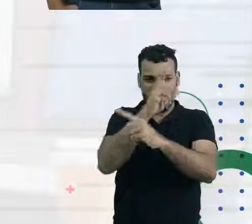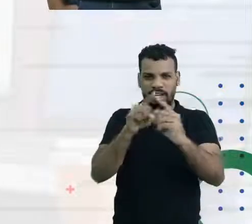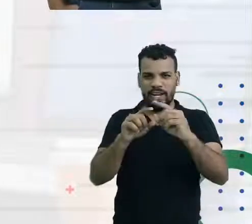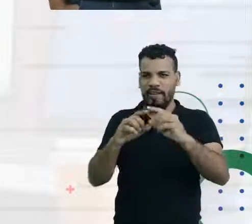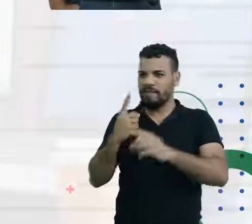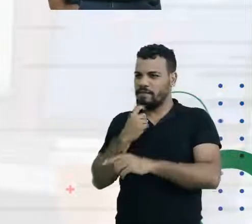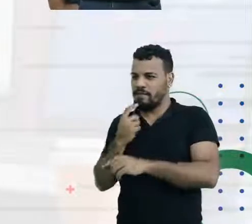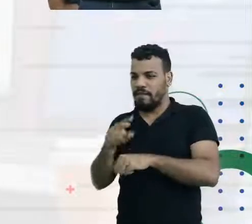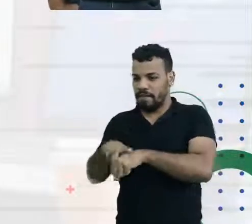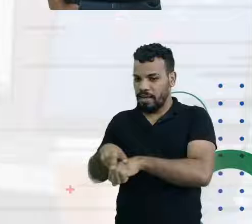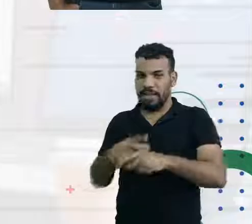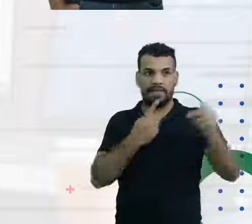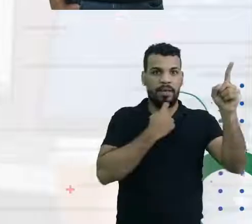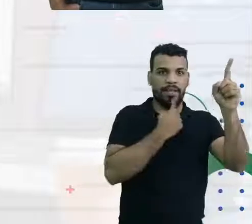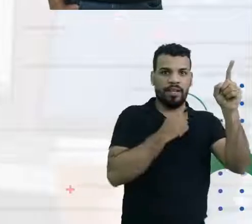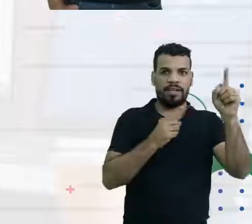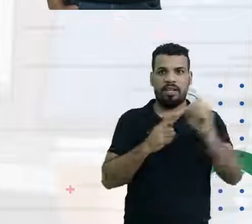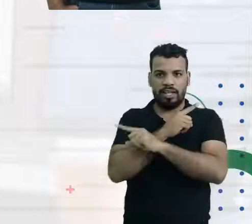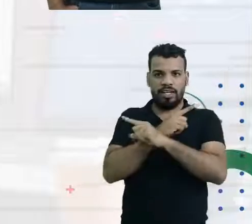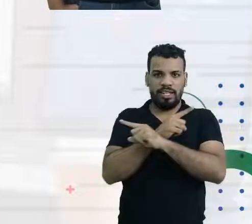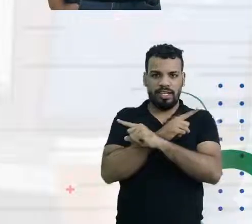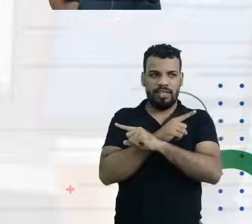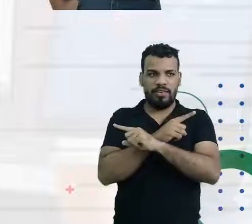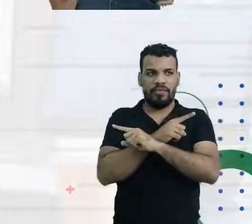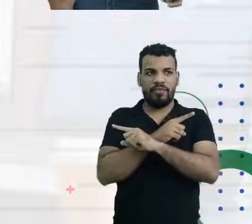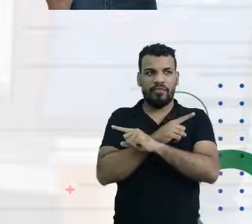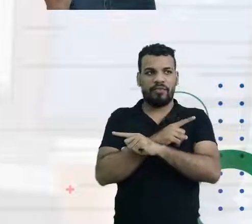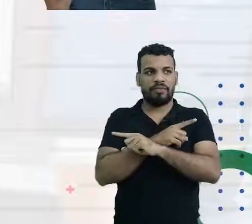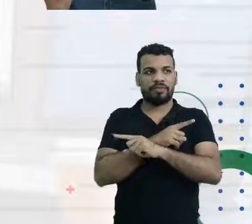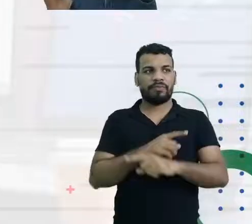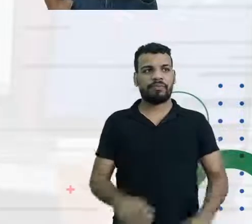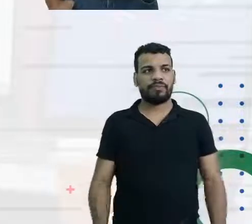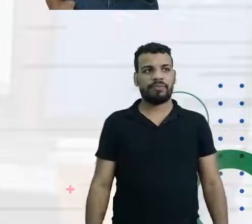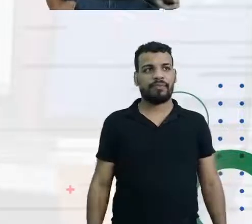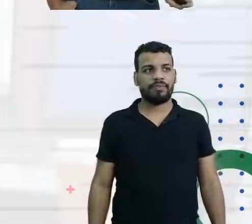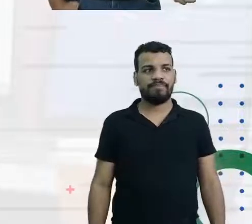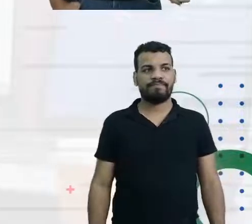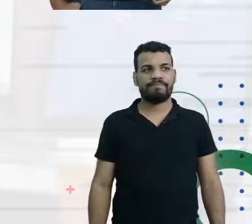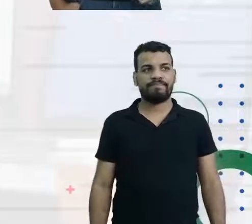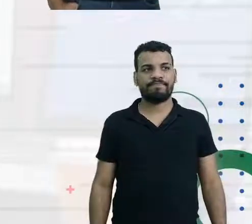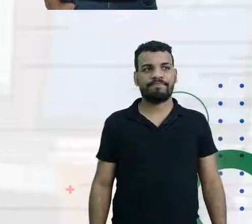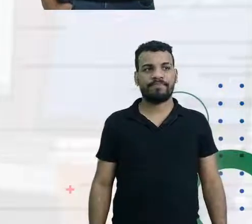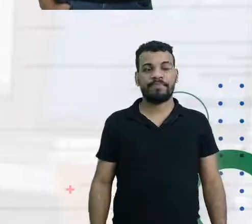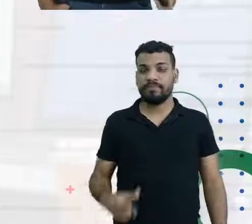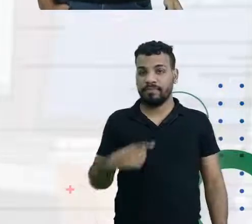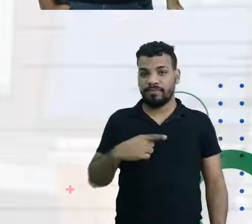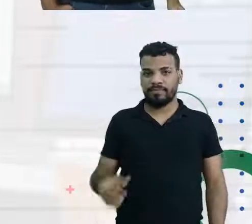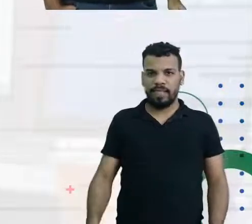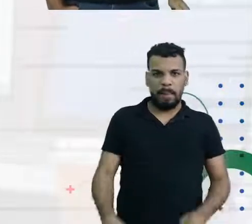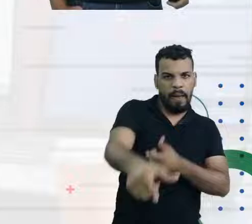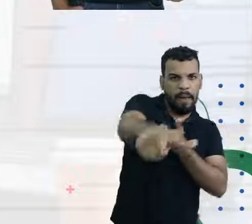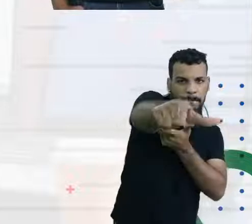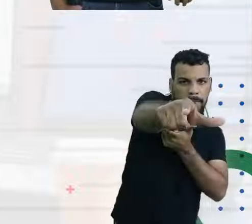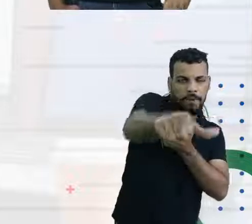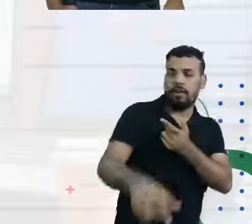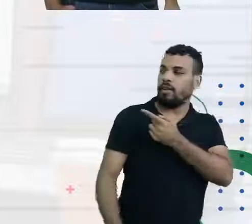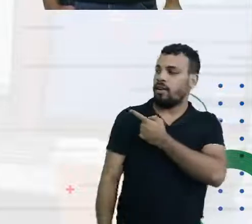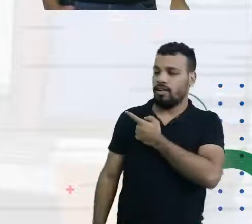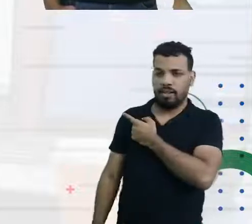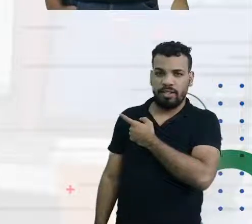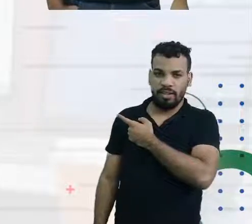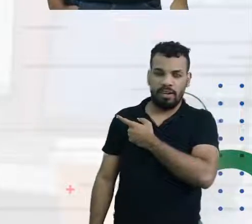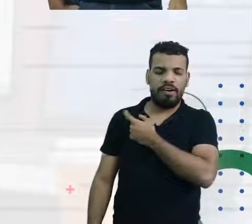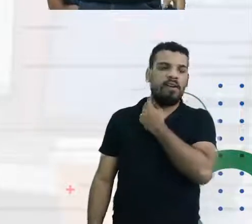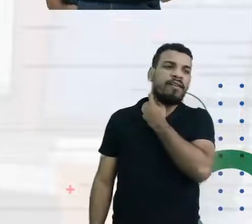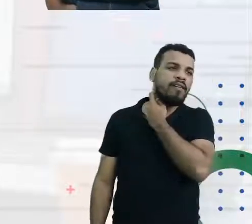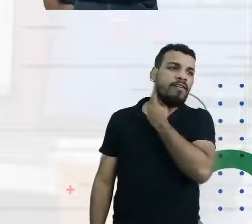e mostrar a vitória da natureza sobre o homem. E aqui do lado Samus, que também é um personagem conhecidíssimo dentro